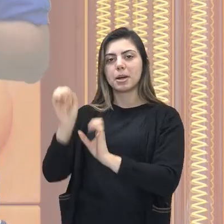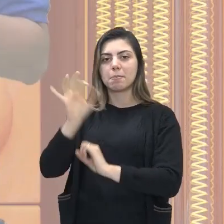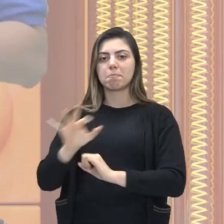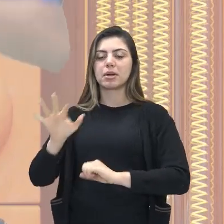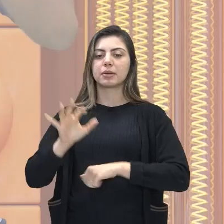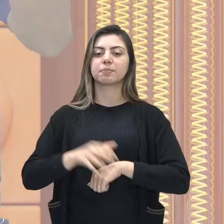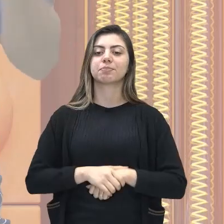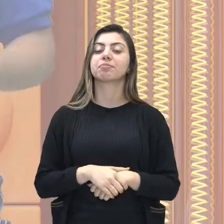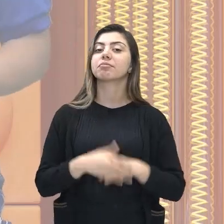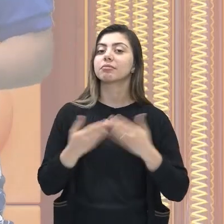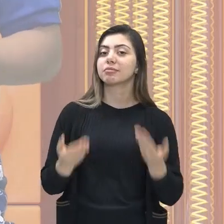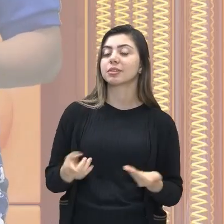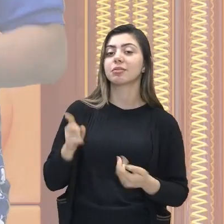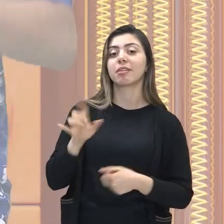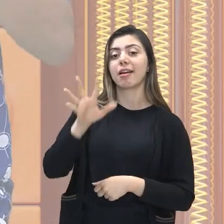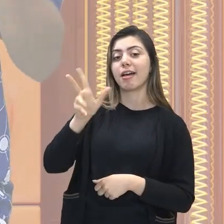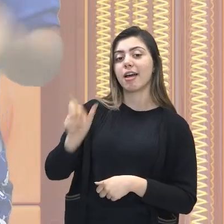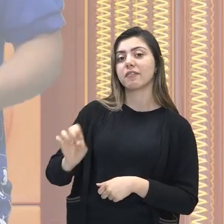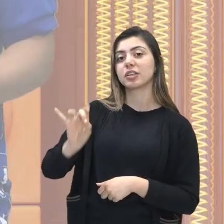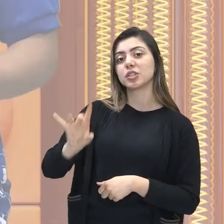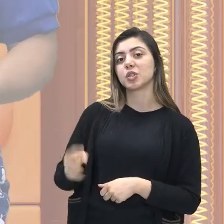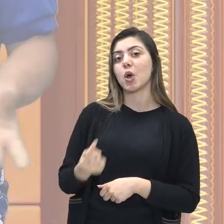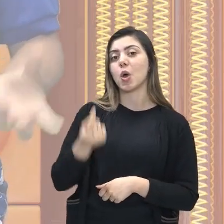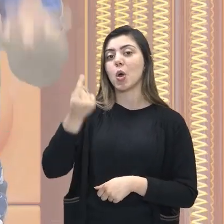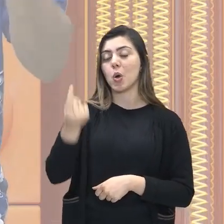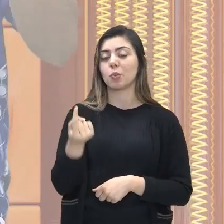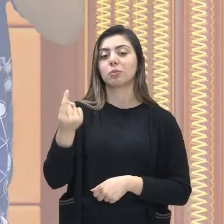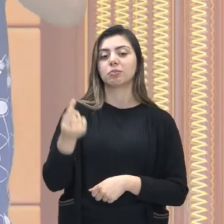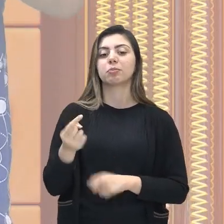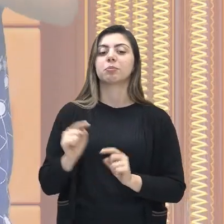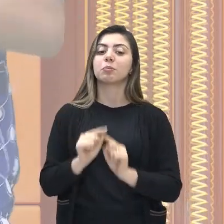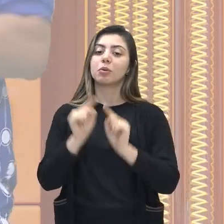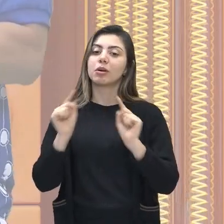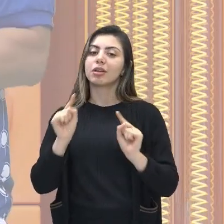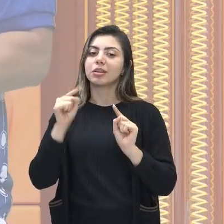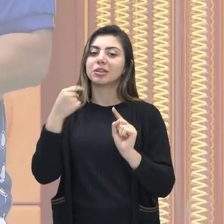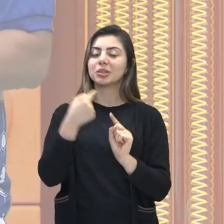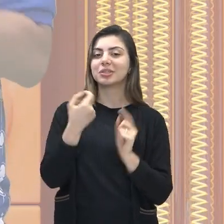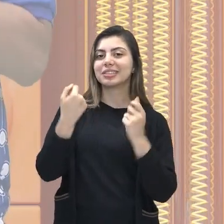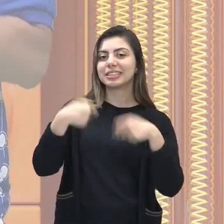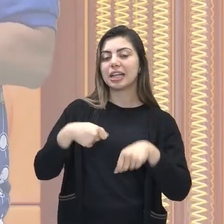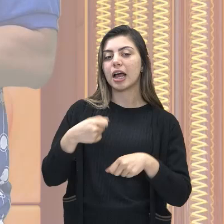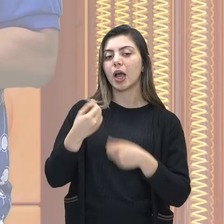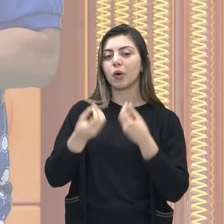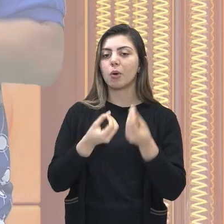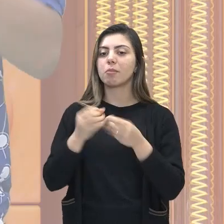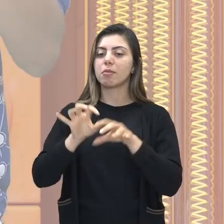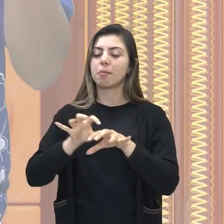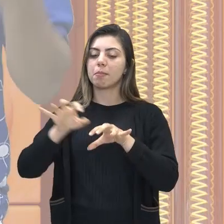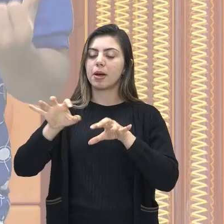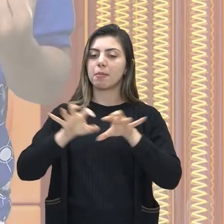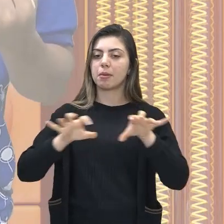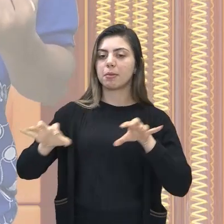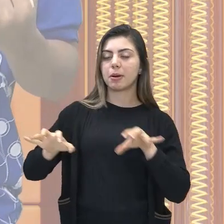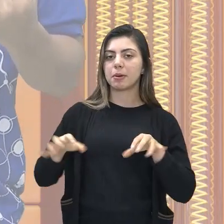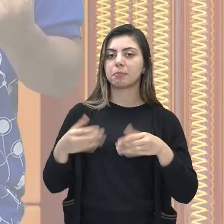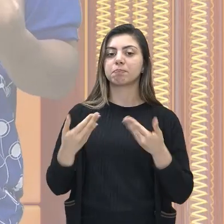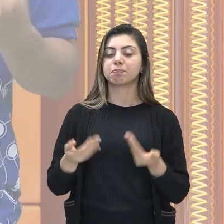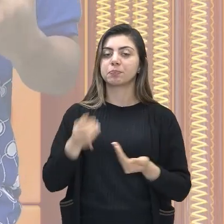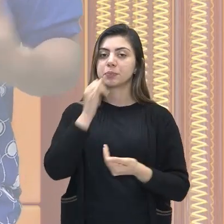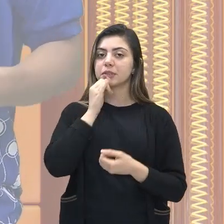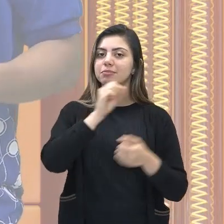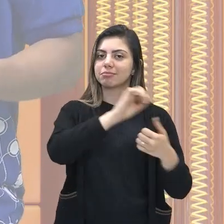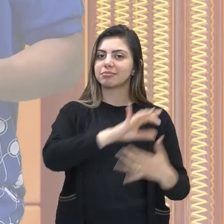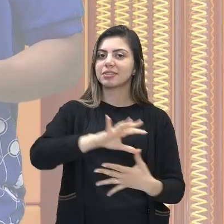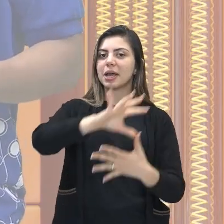mundo. Gente, a África é uma coisa só, é um continente só, mas a gente consegue diferenciar algumas coisas. Na continente